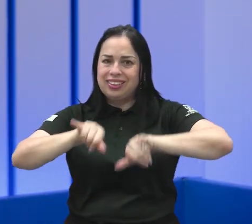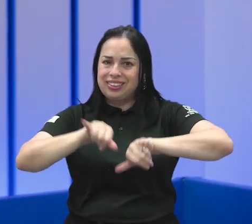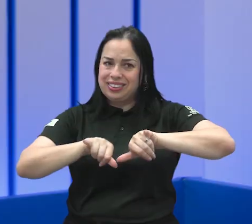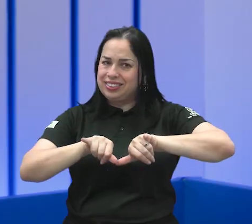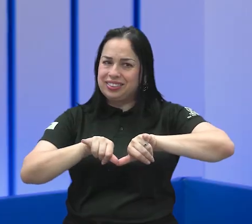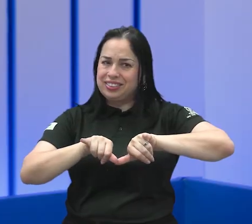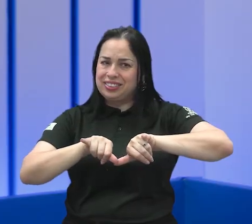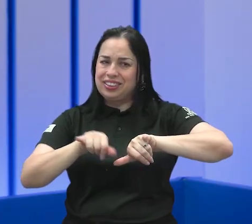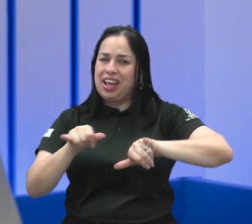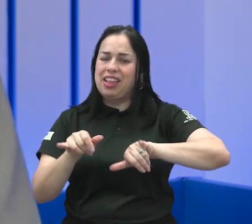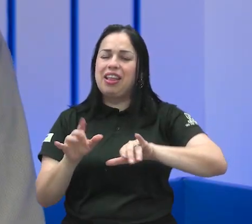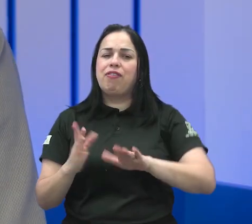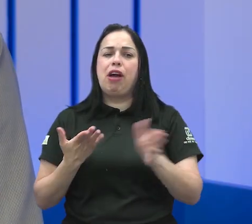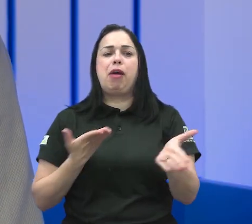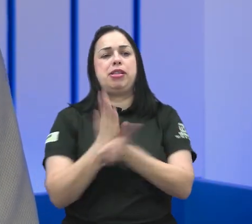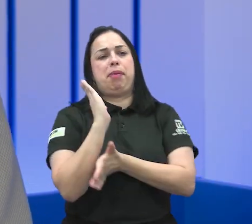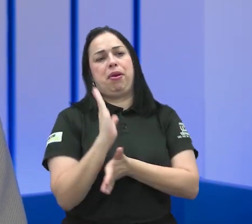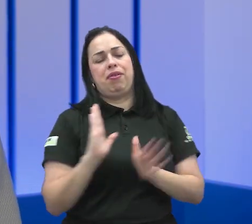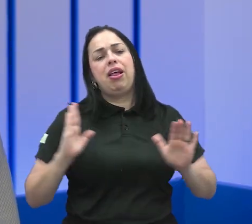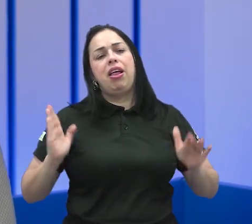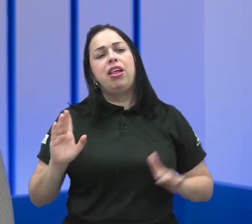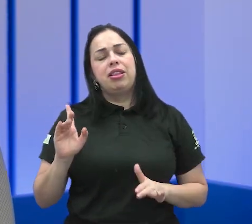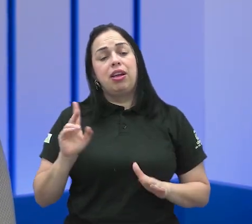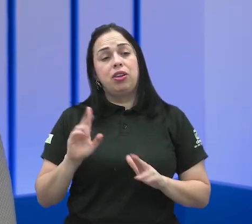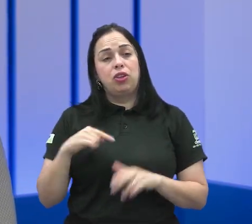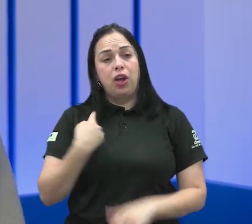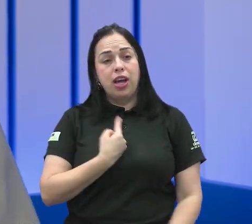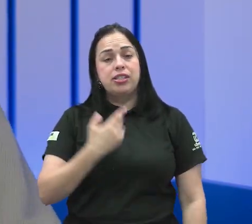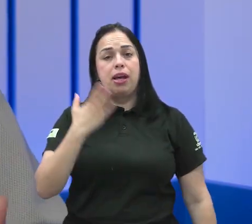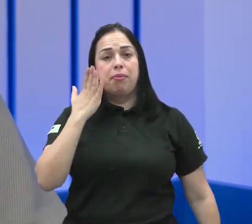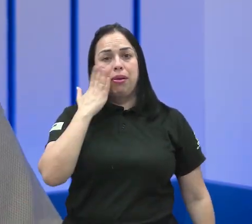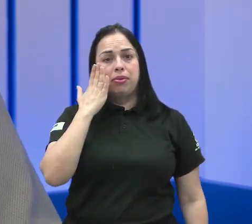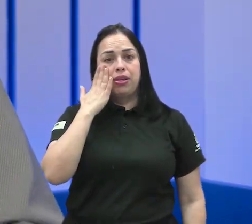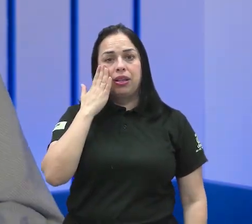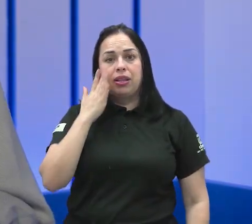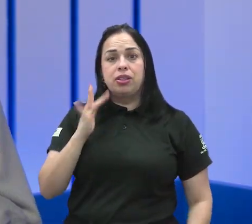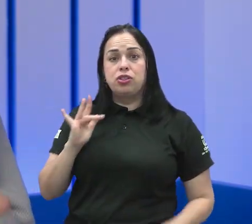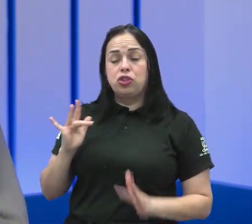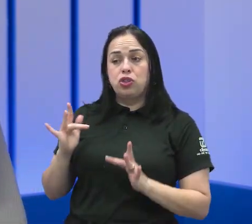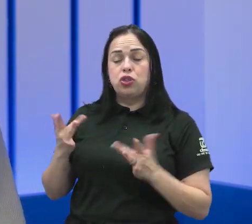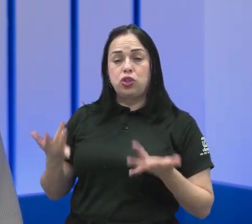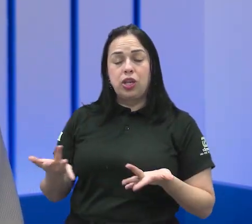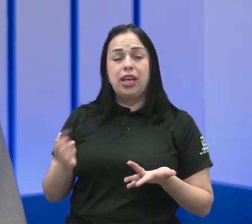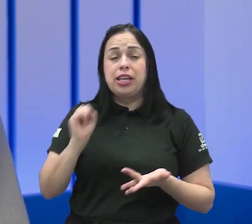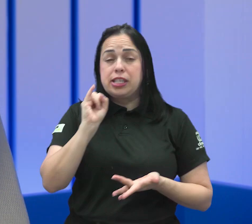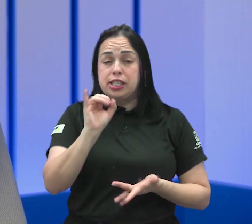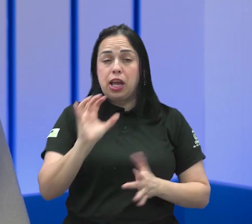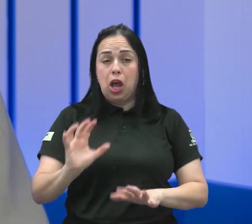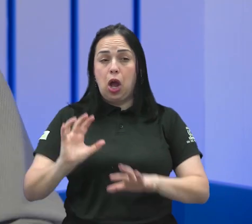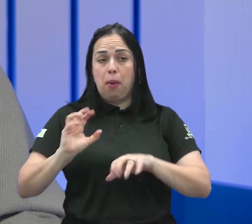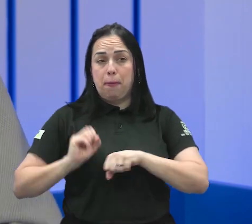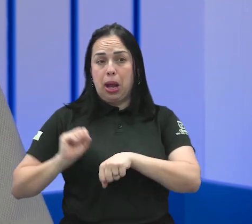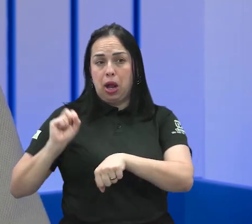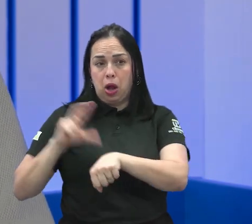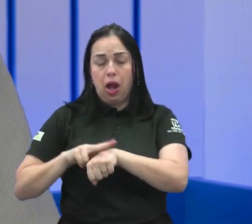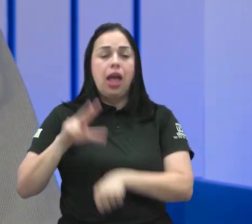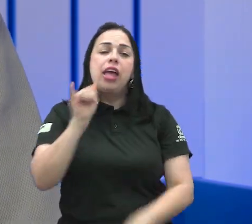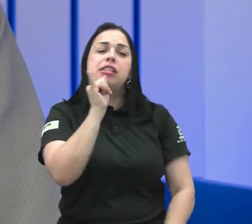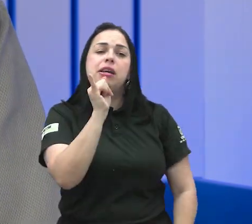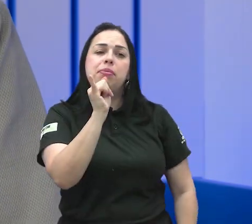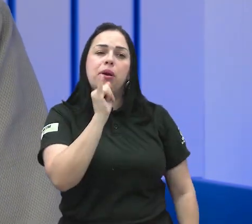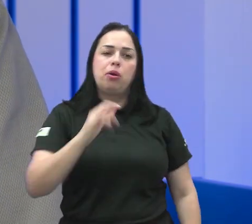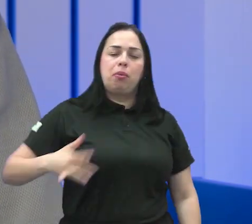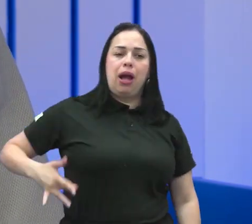um resultado positivo vai ser muito pequena, né? Porque a gente sabe que se eu entrar em contato com alguma infecção agora, uma doença, por